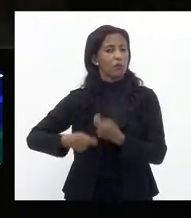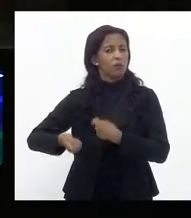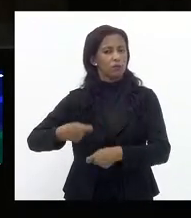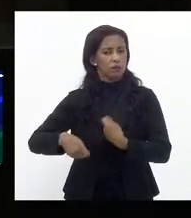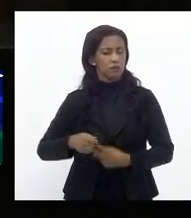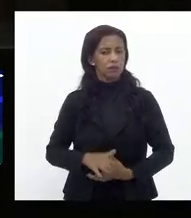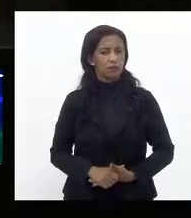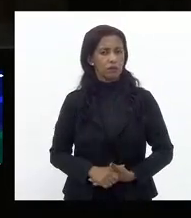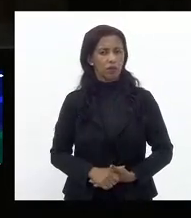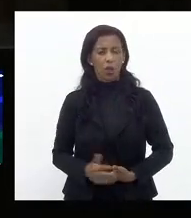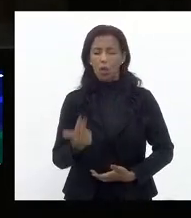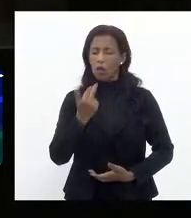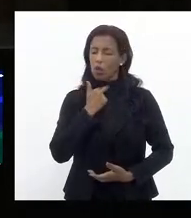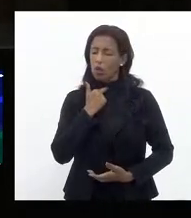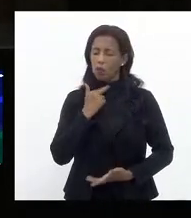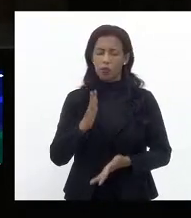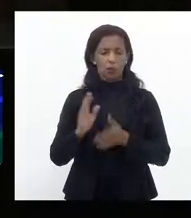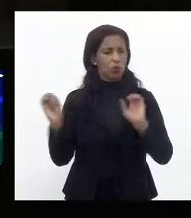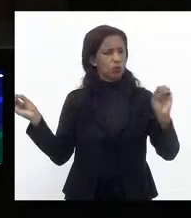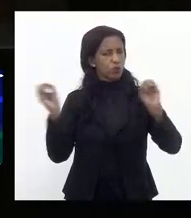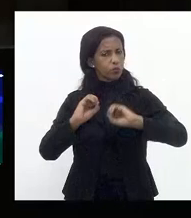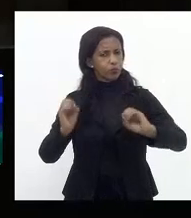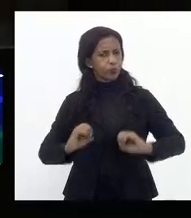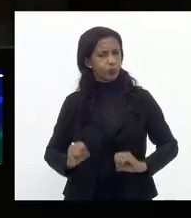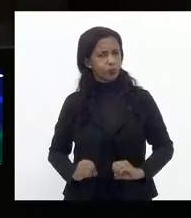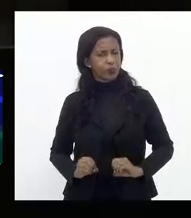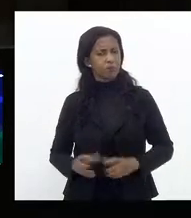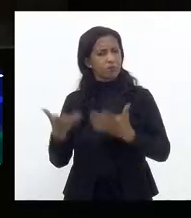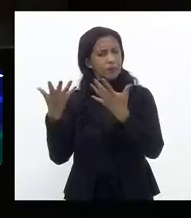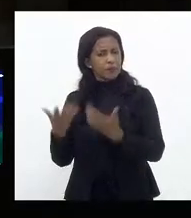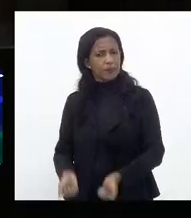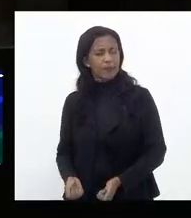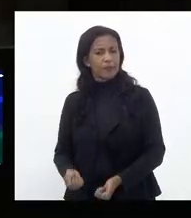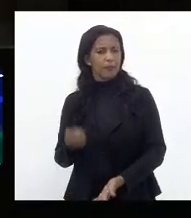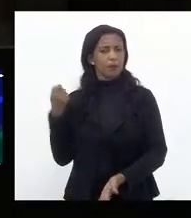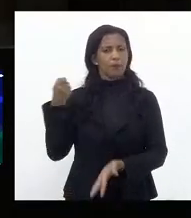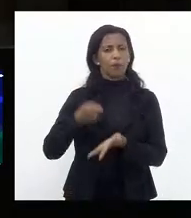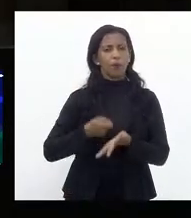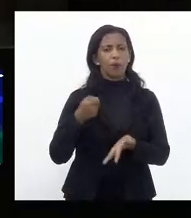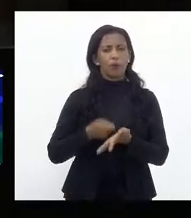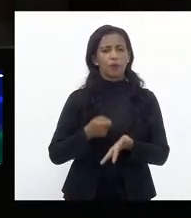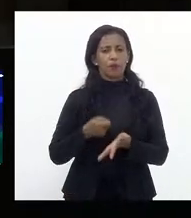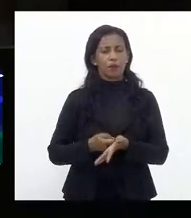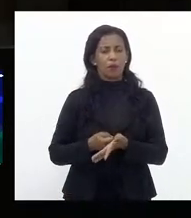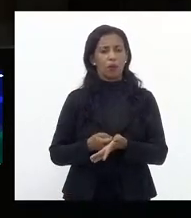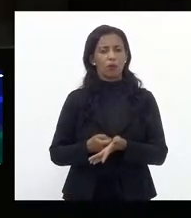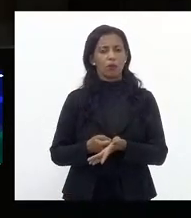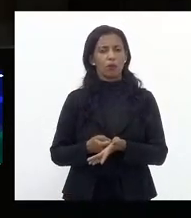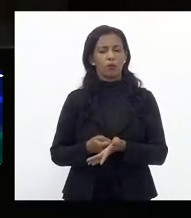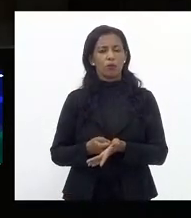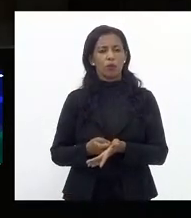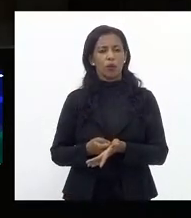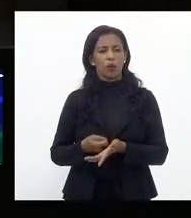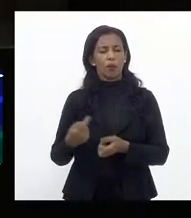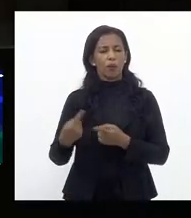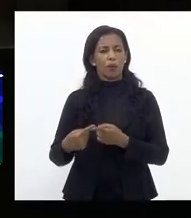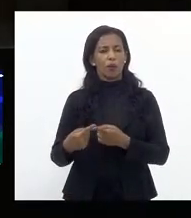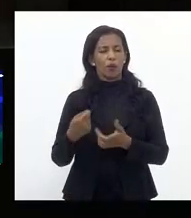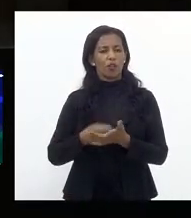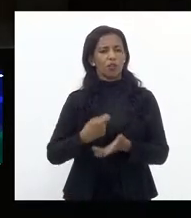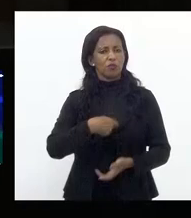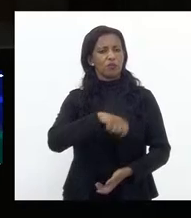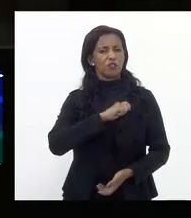administração. Não podemos, de forma alguma, nos submetermos à imposição que está sendo ditada pelo regime